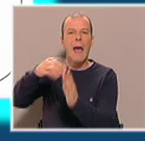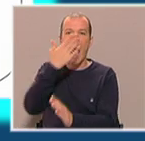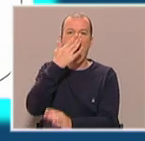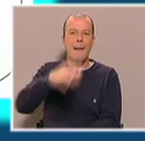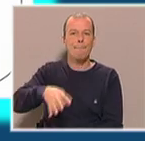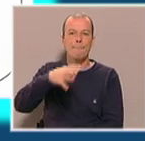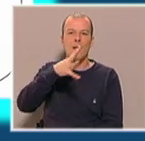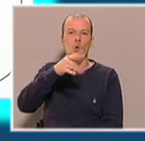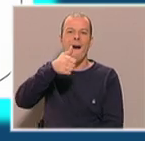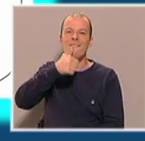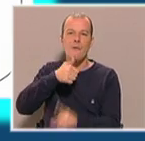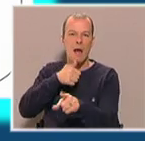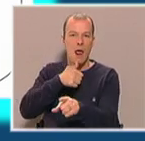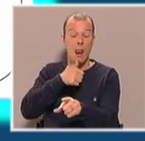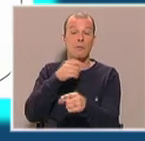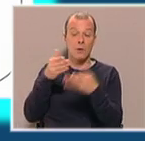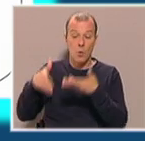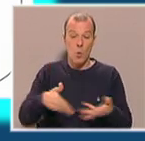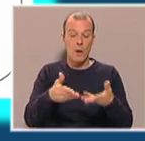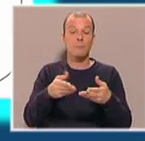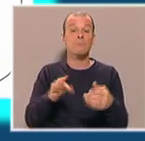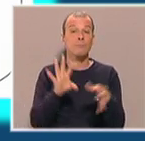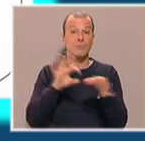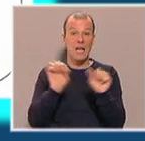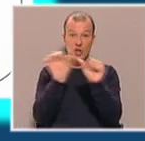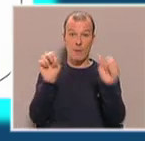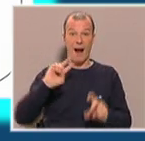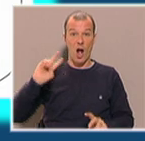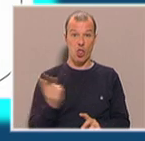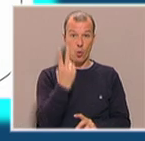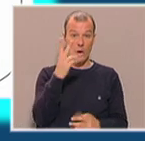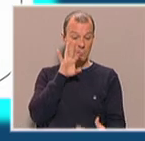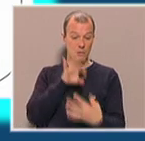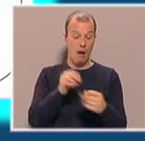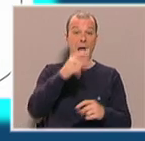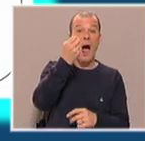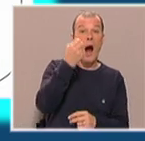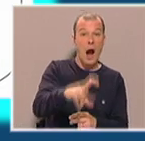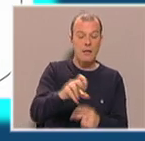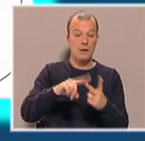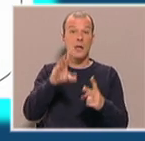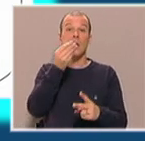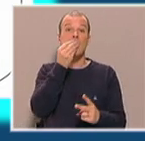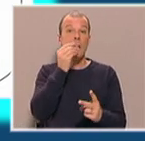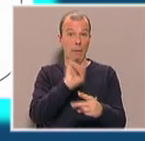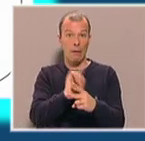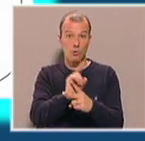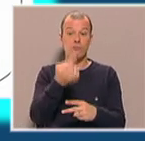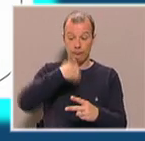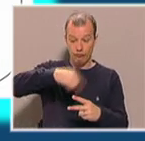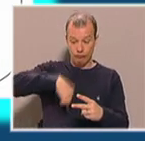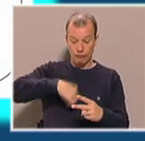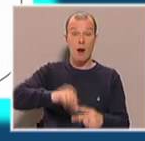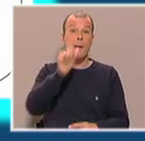vermelho. Aquele canal pertence então aos dois sistemas e, portanto, por lá passam tanto o ar como os alimentos e as bebidas